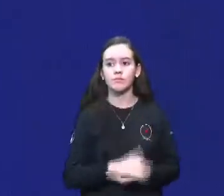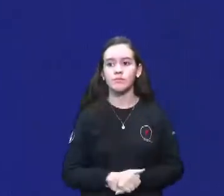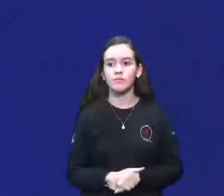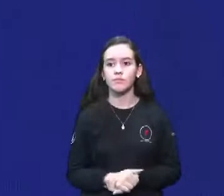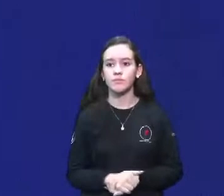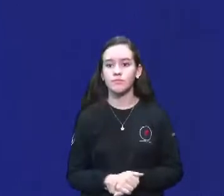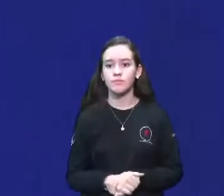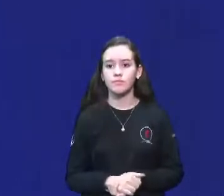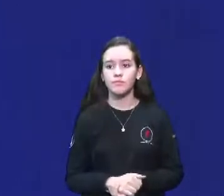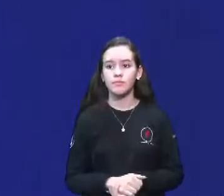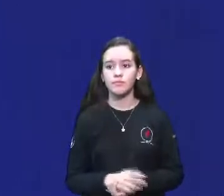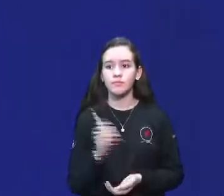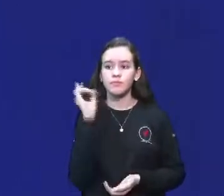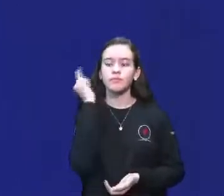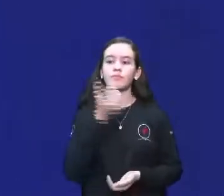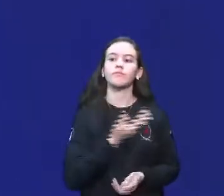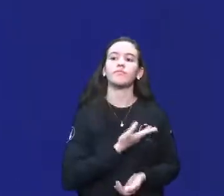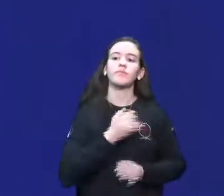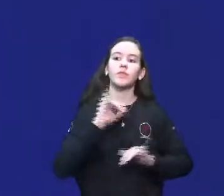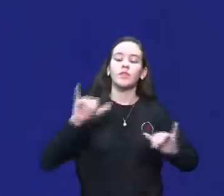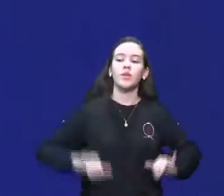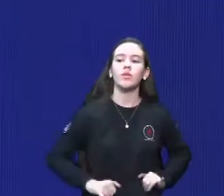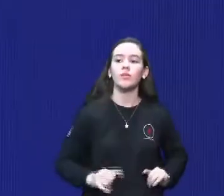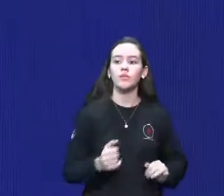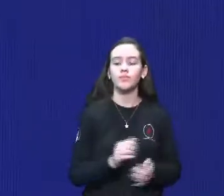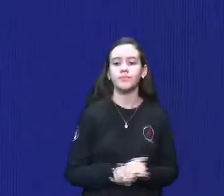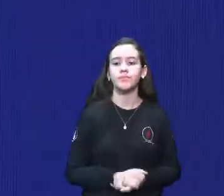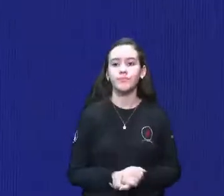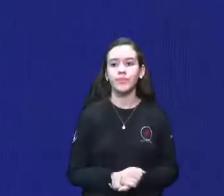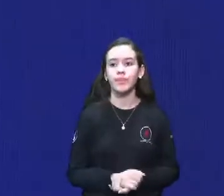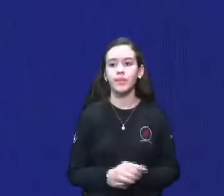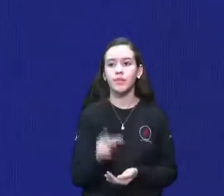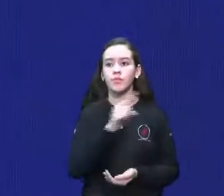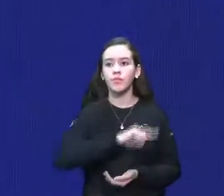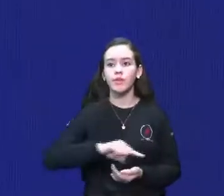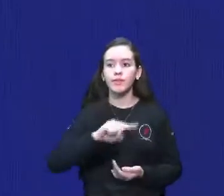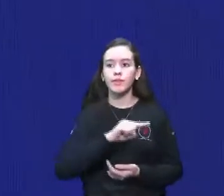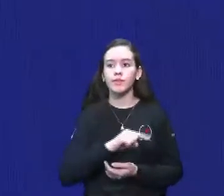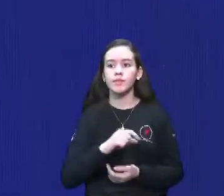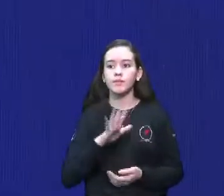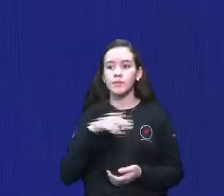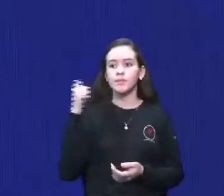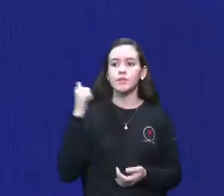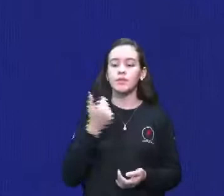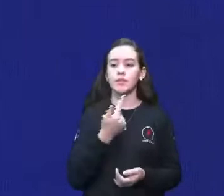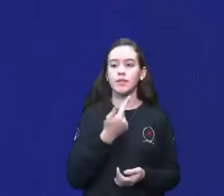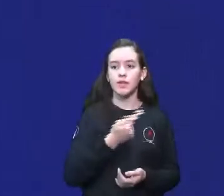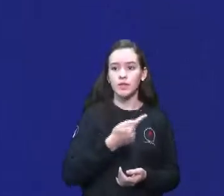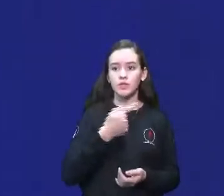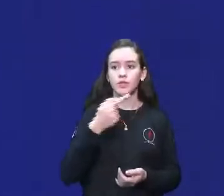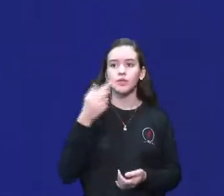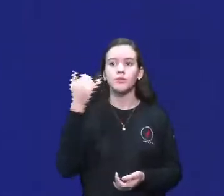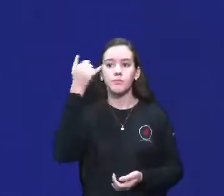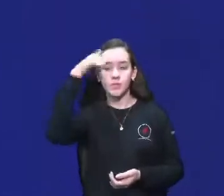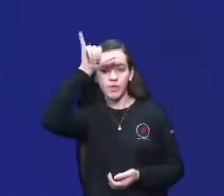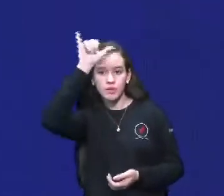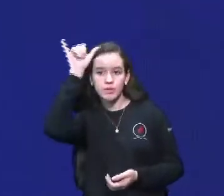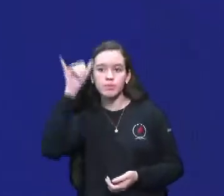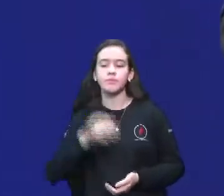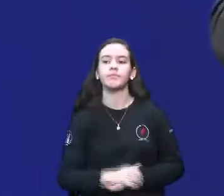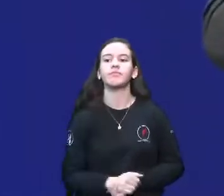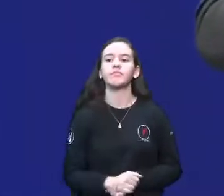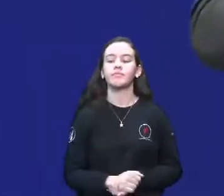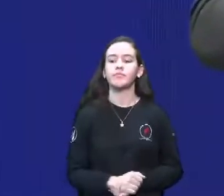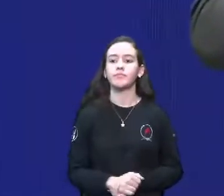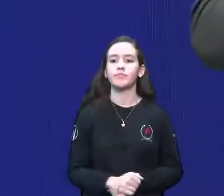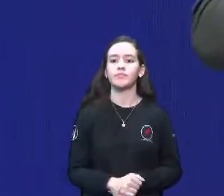Deus vira para os amigos de Jó e diz assim: tomai, pois, 7 bezerros. Qual foi a primeira coisa que o diabo tirou antes de